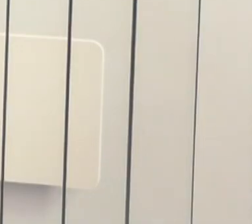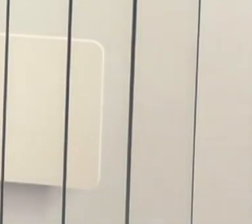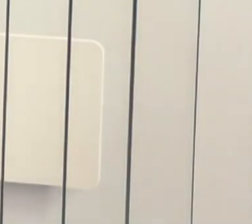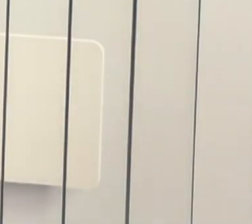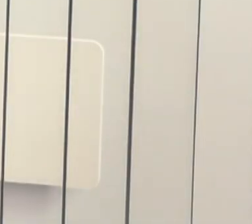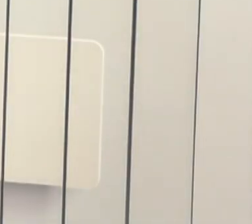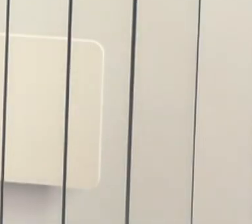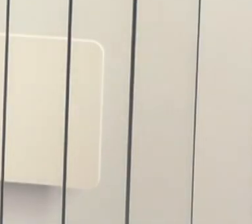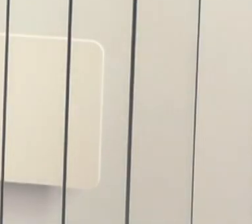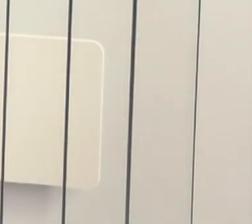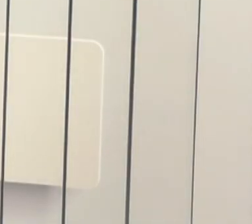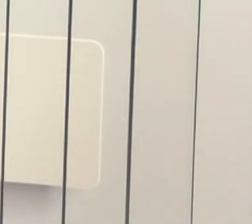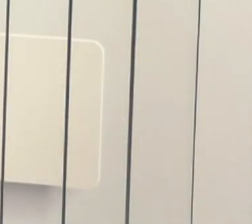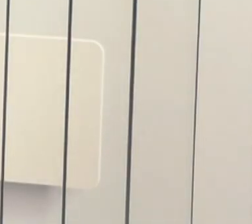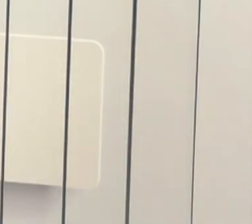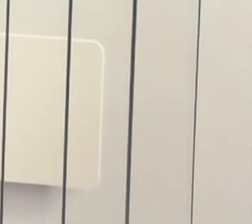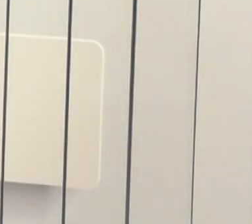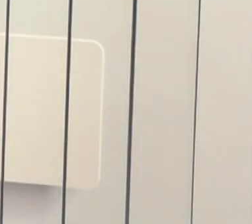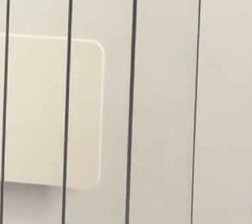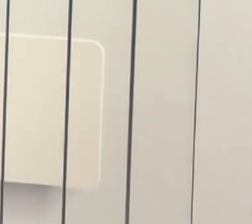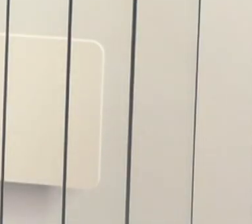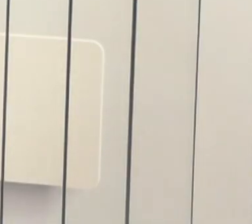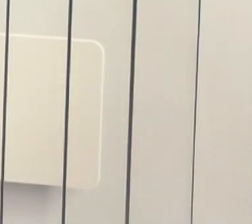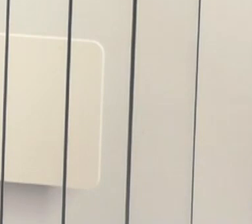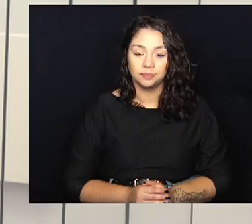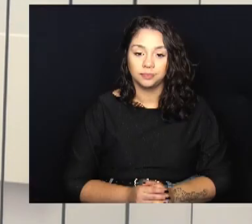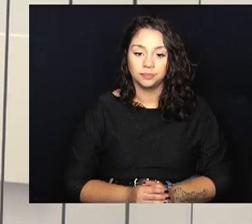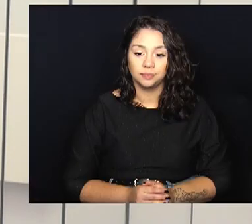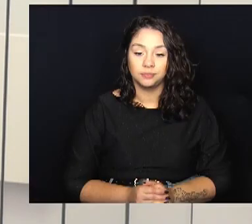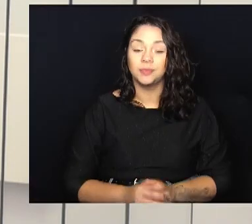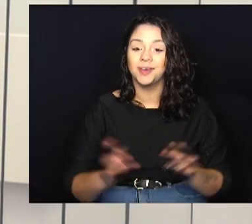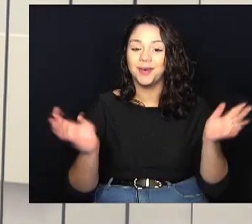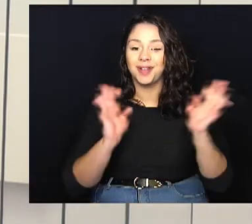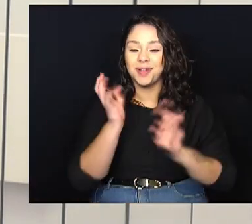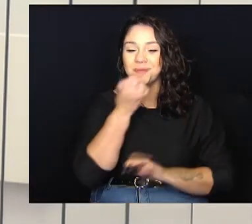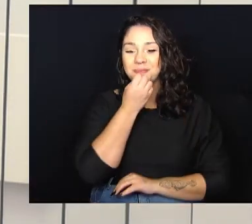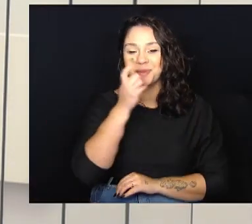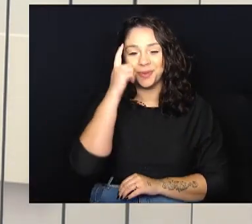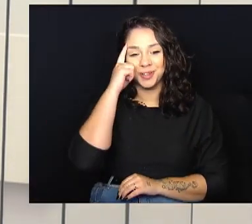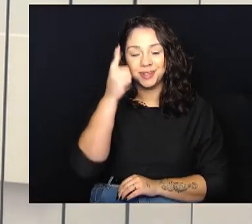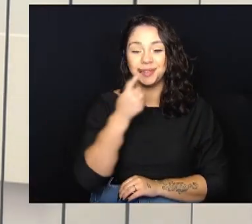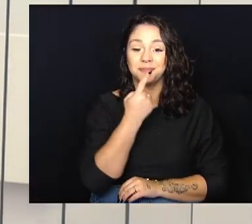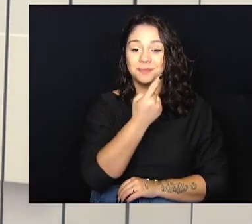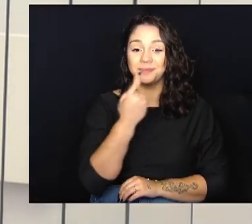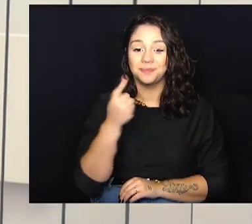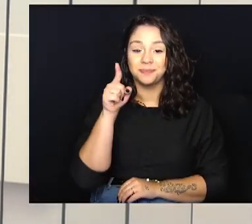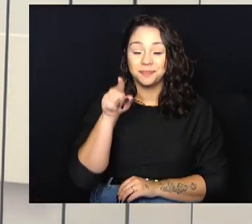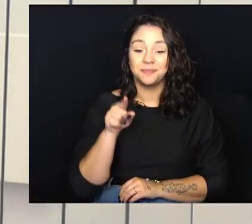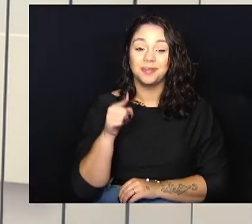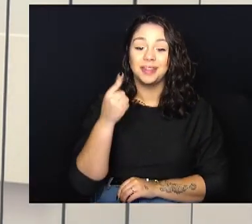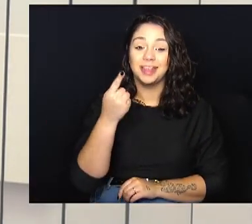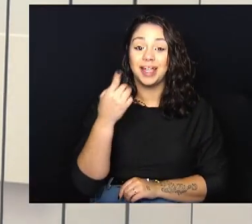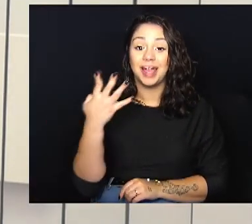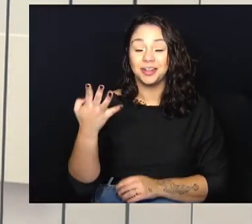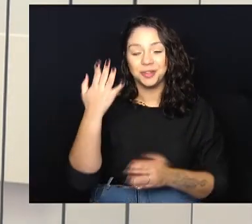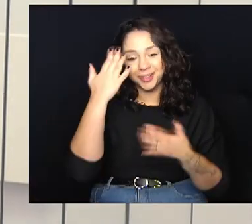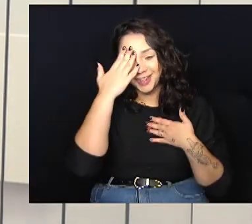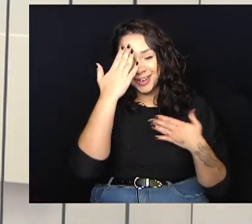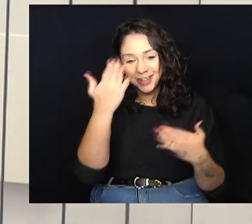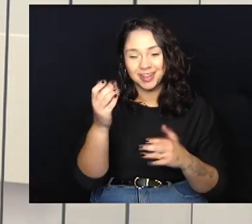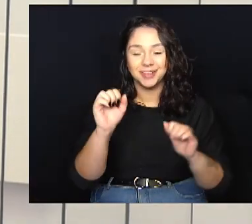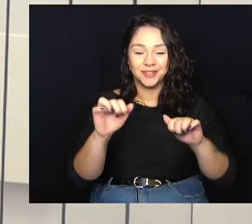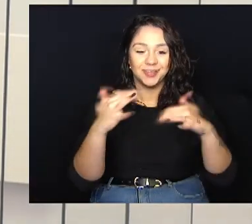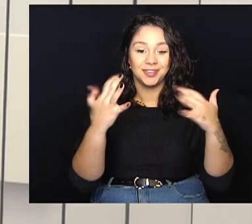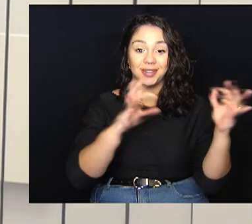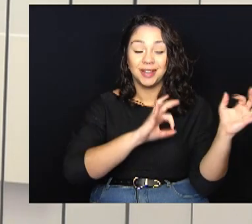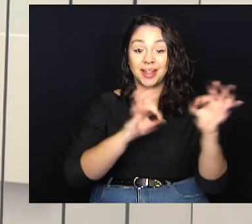Olá bom dia 11 horas mais 14 minutos Muito obrigado pela sua companhia pela sua audiência começa agora